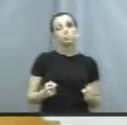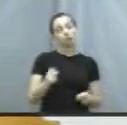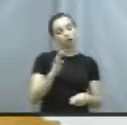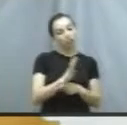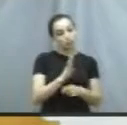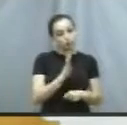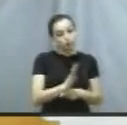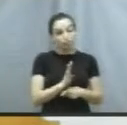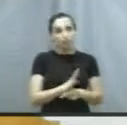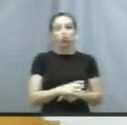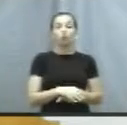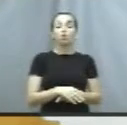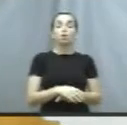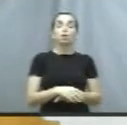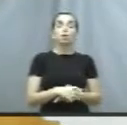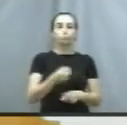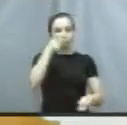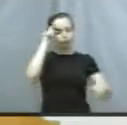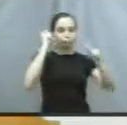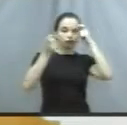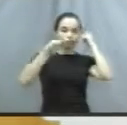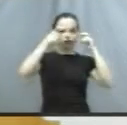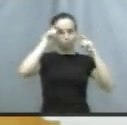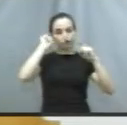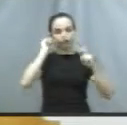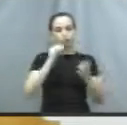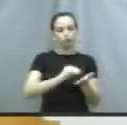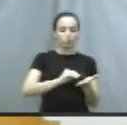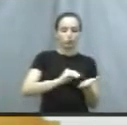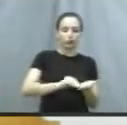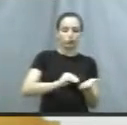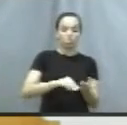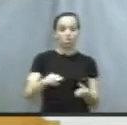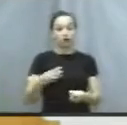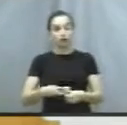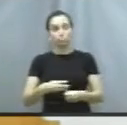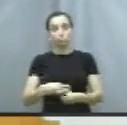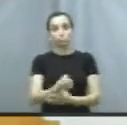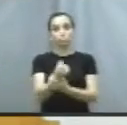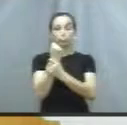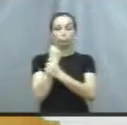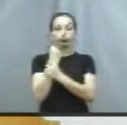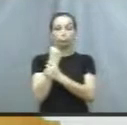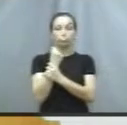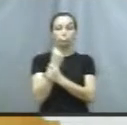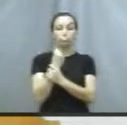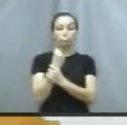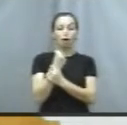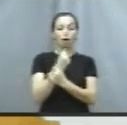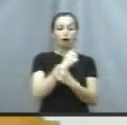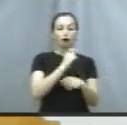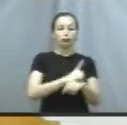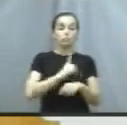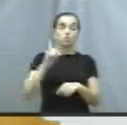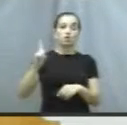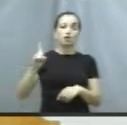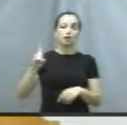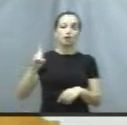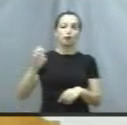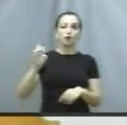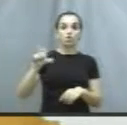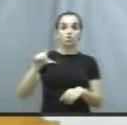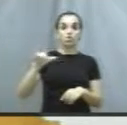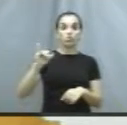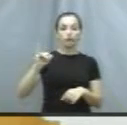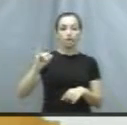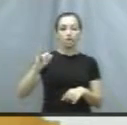tipo de violência. O próprio secretário municipal de segurança, o doutor Elis Schiavi, disse numa entrevista